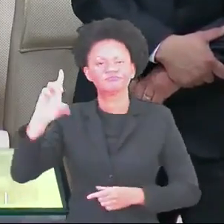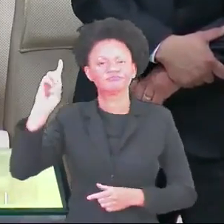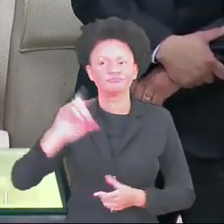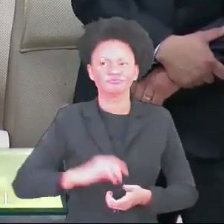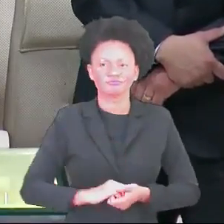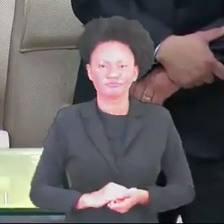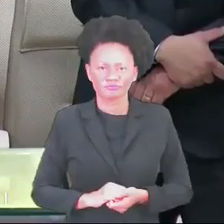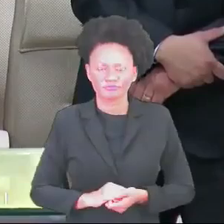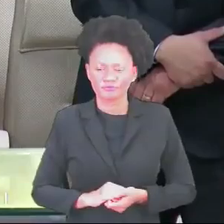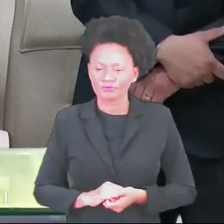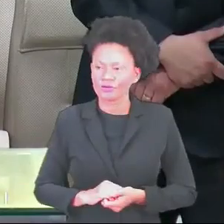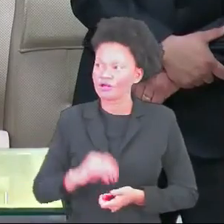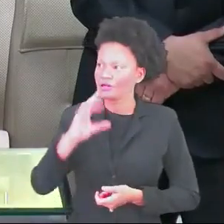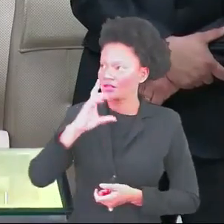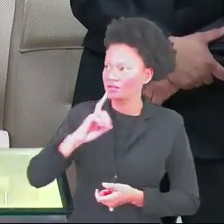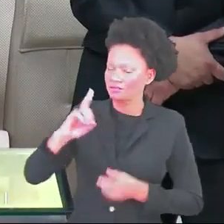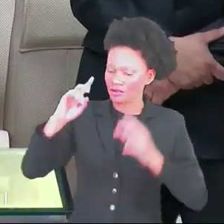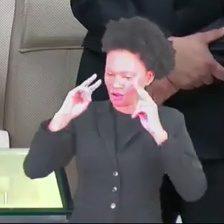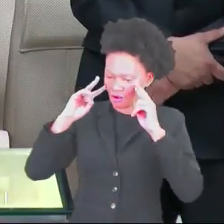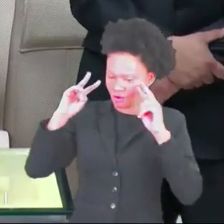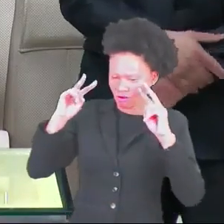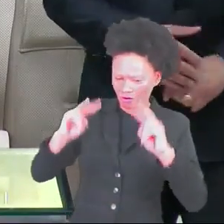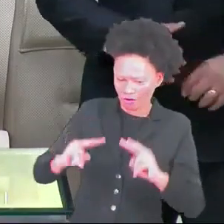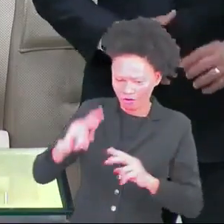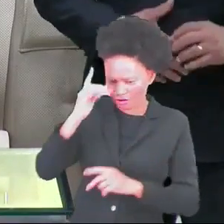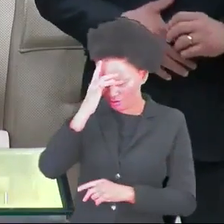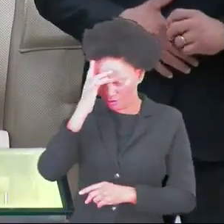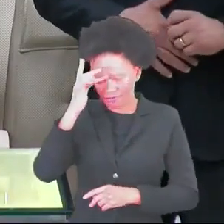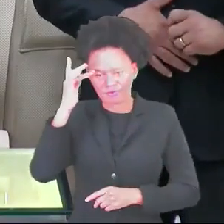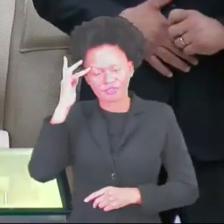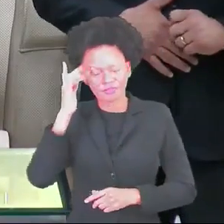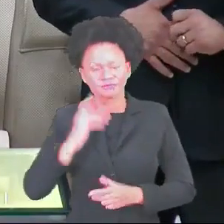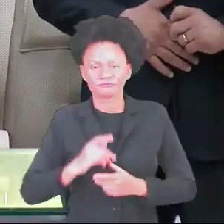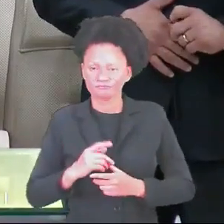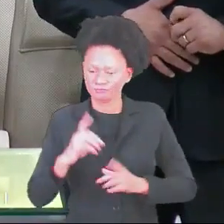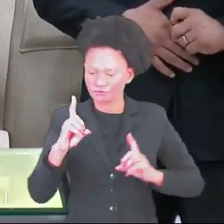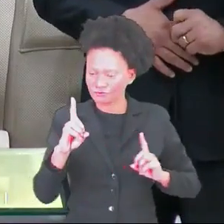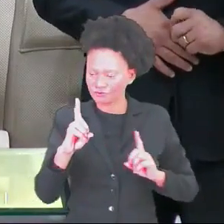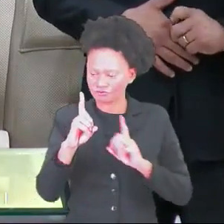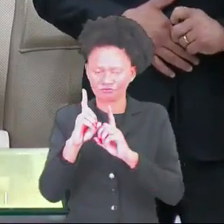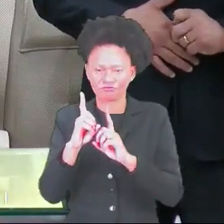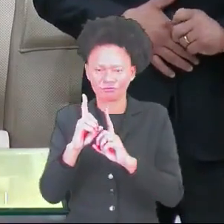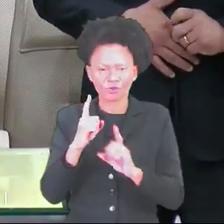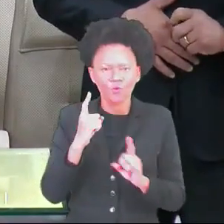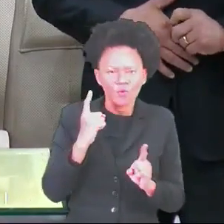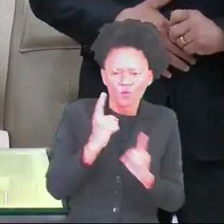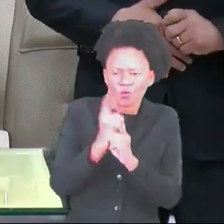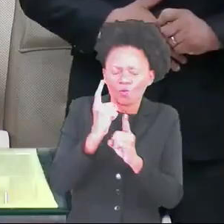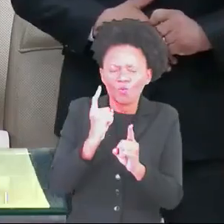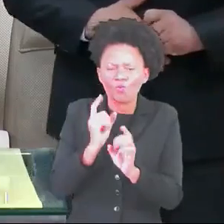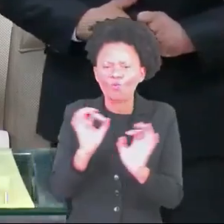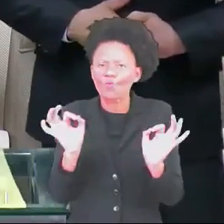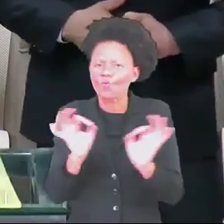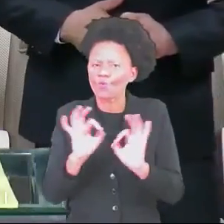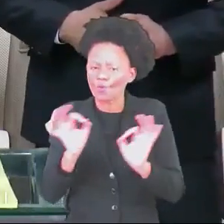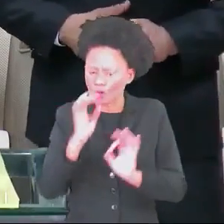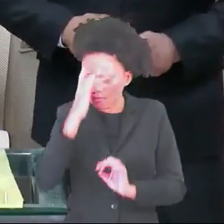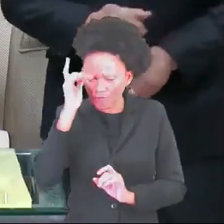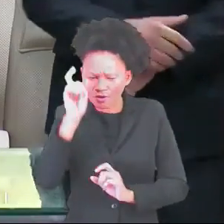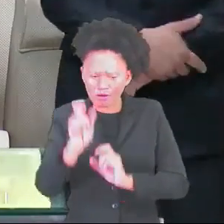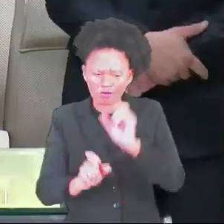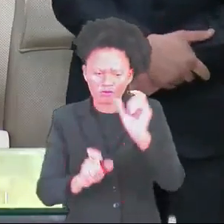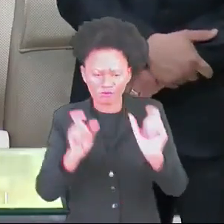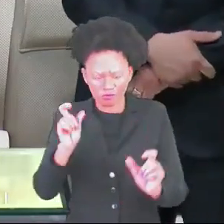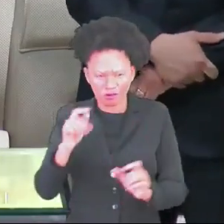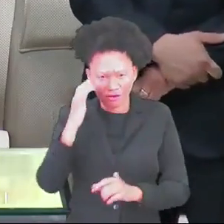E quando Deus olha para aquela pessoa que está se aproximando dEle, e não encontra nessa pessoa, meu irmão,